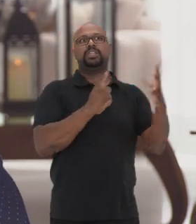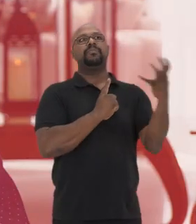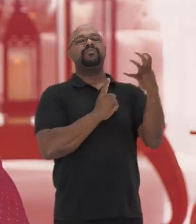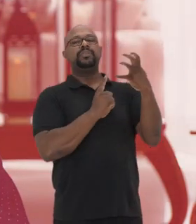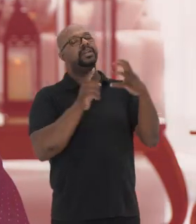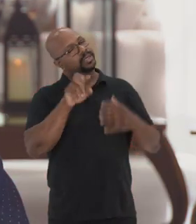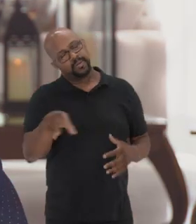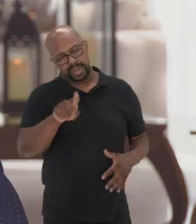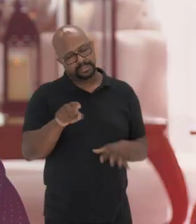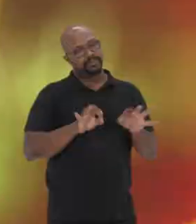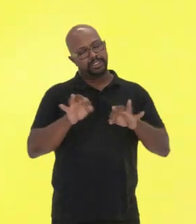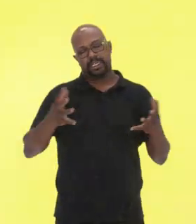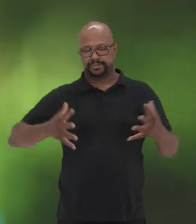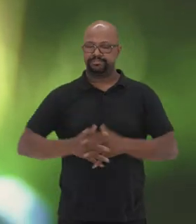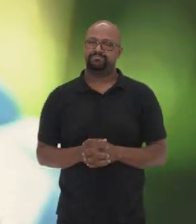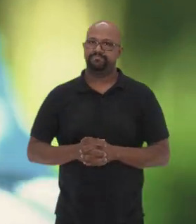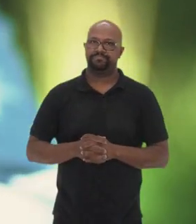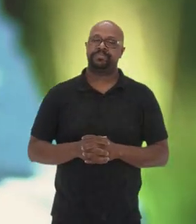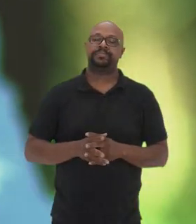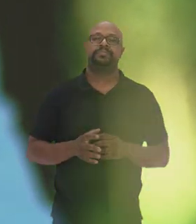que não era esse projeto né